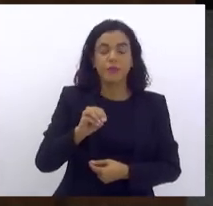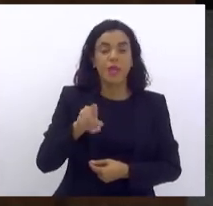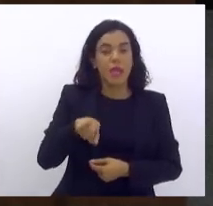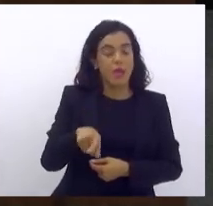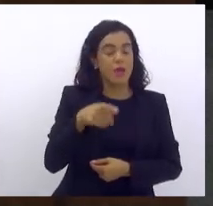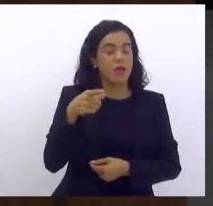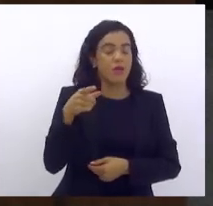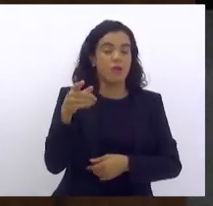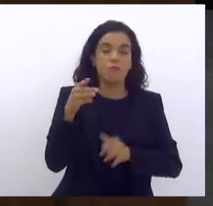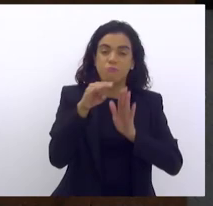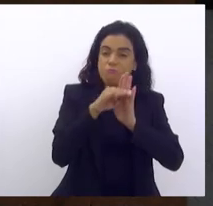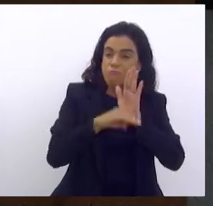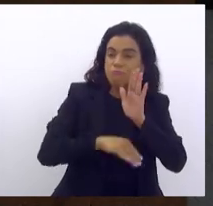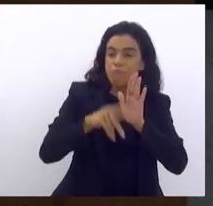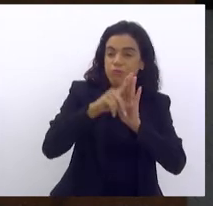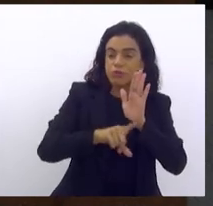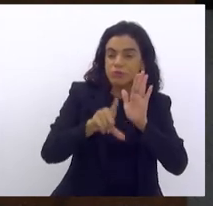importante